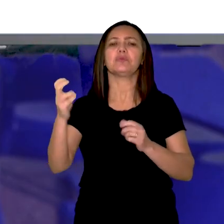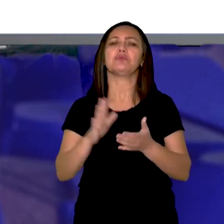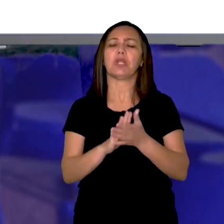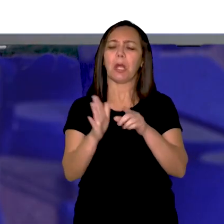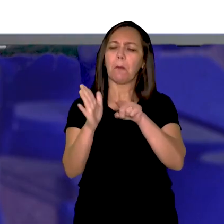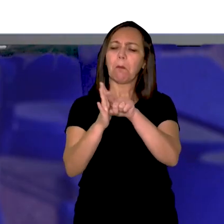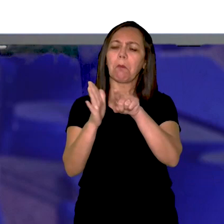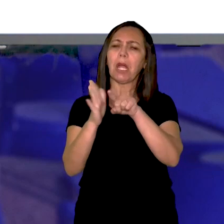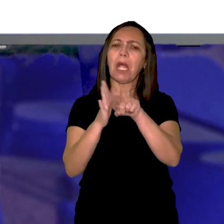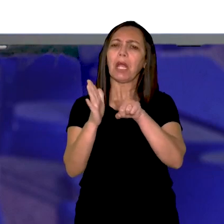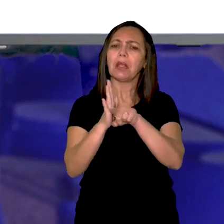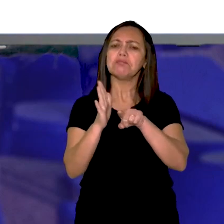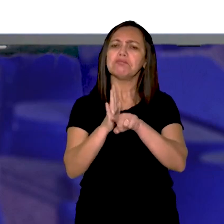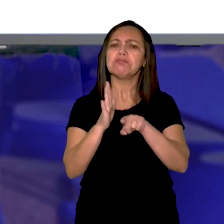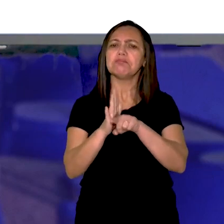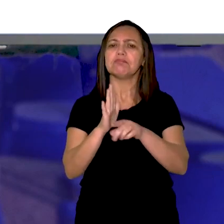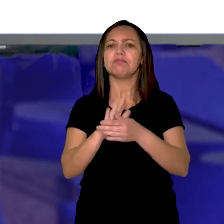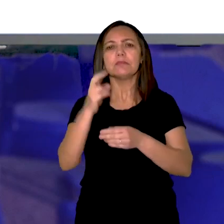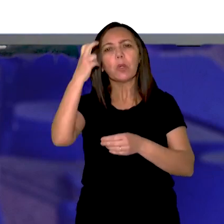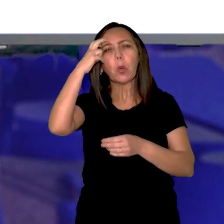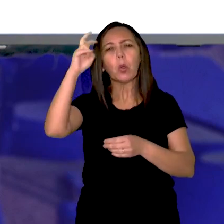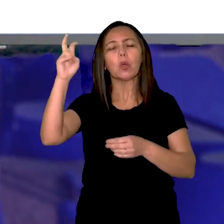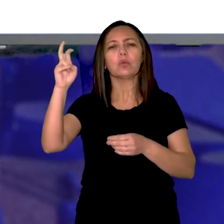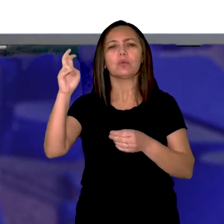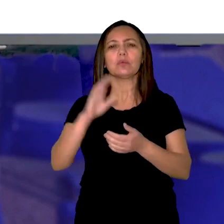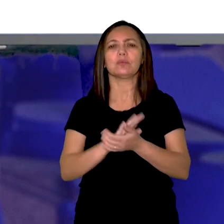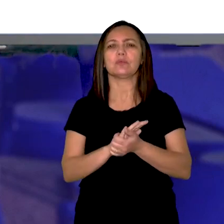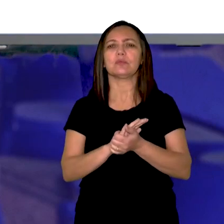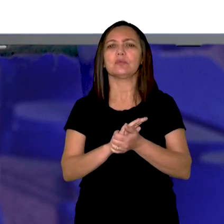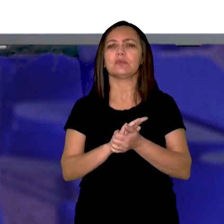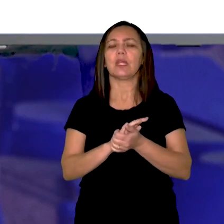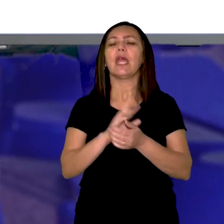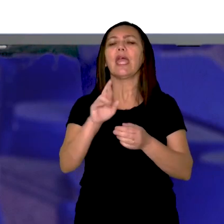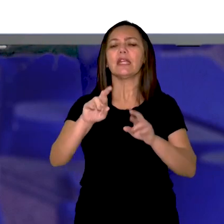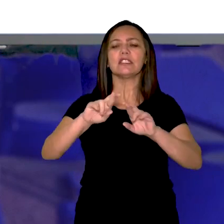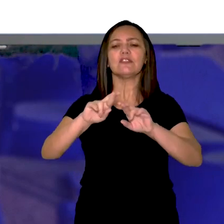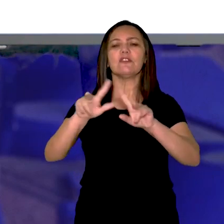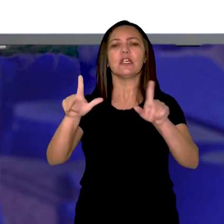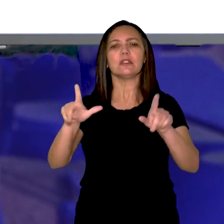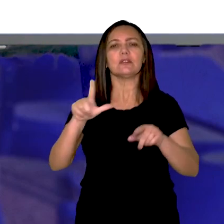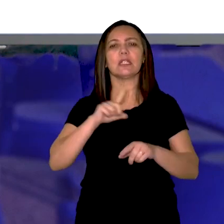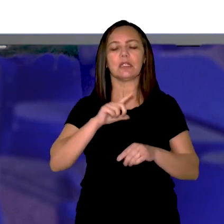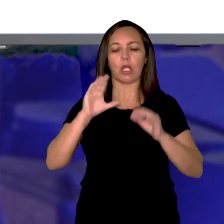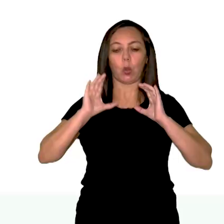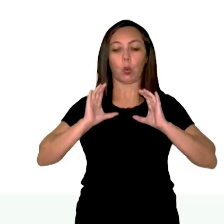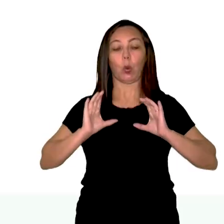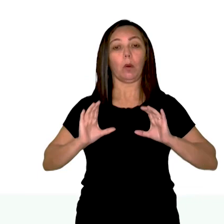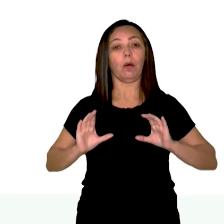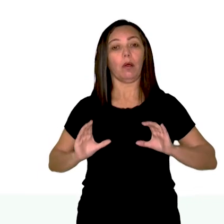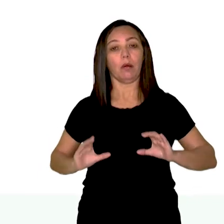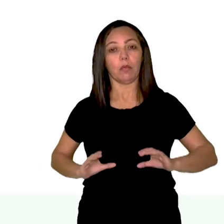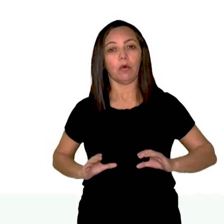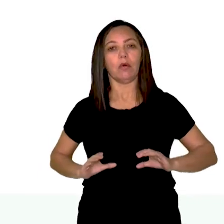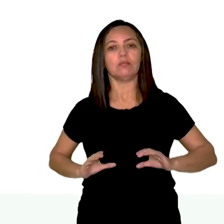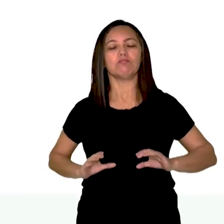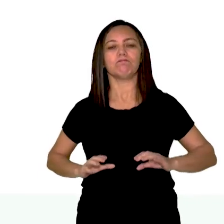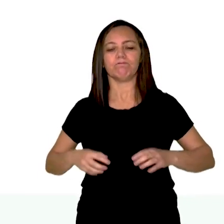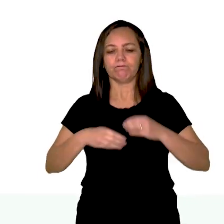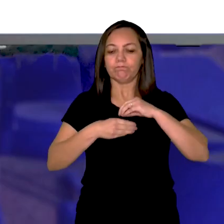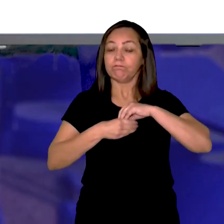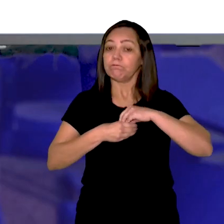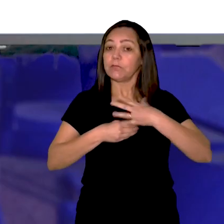questões culturais, elas são as diferenças existentes entre comportamentos,